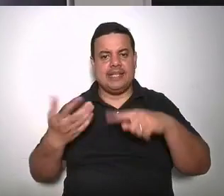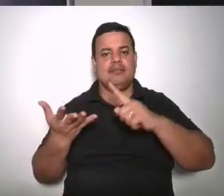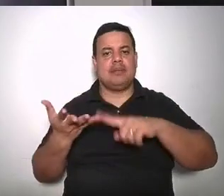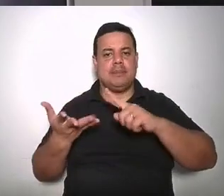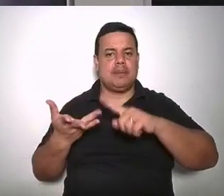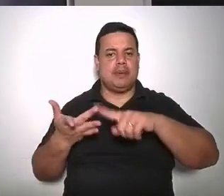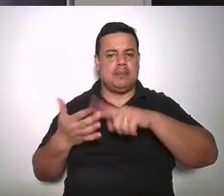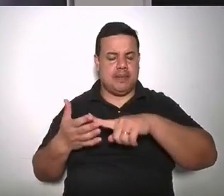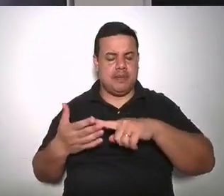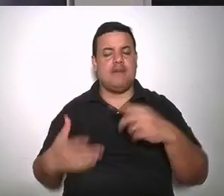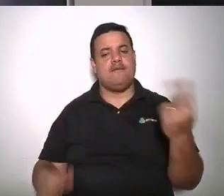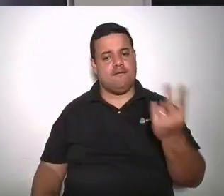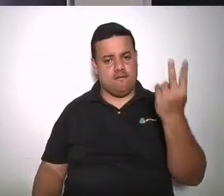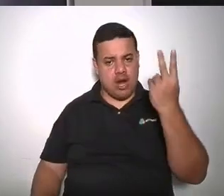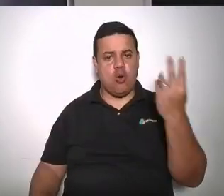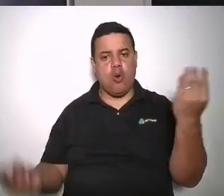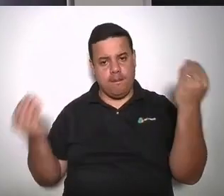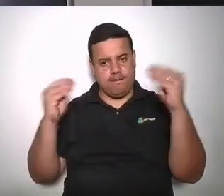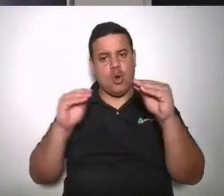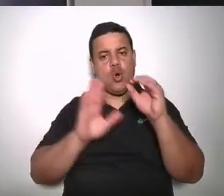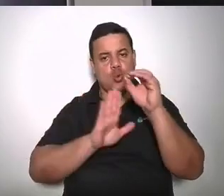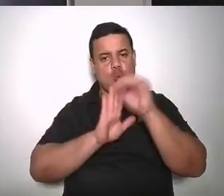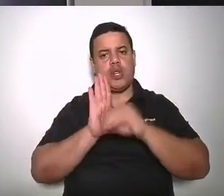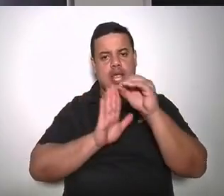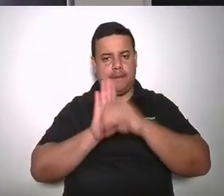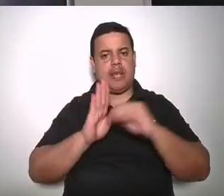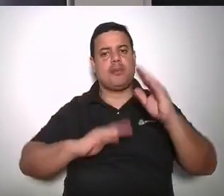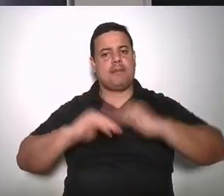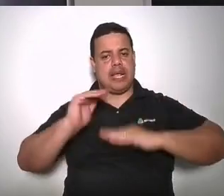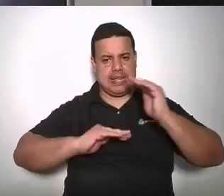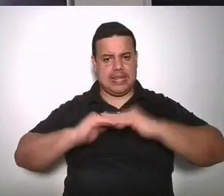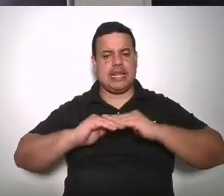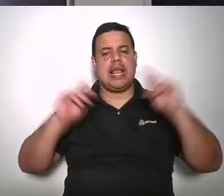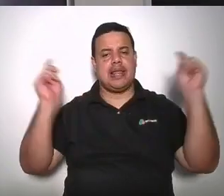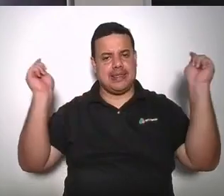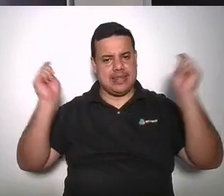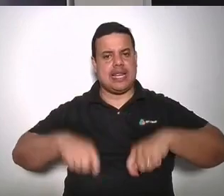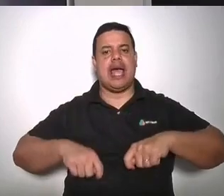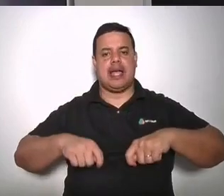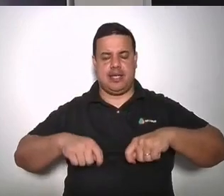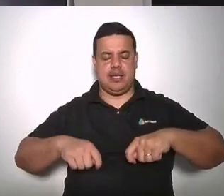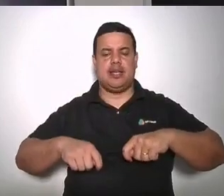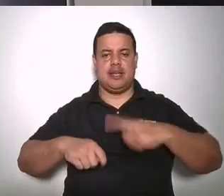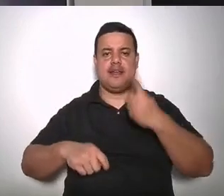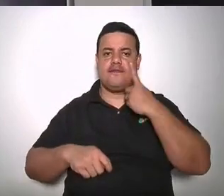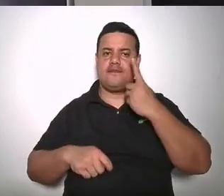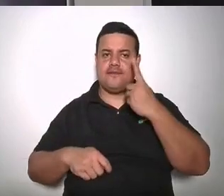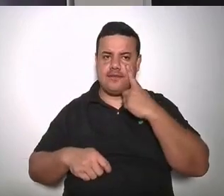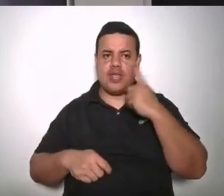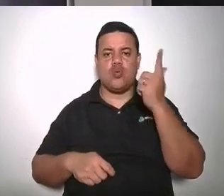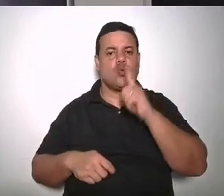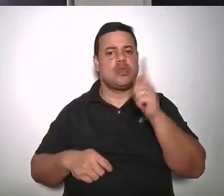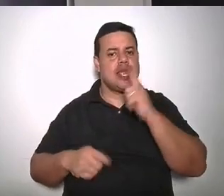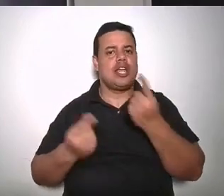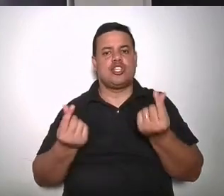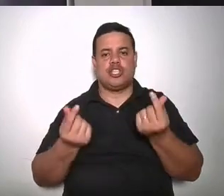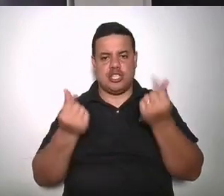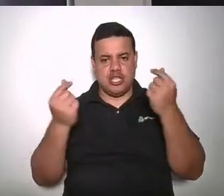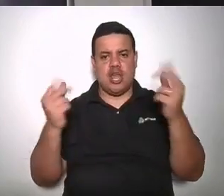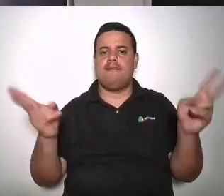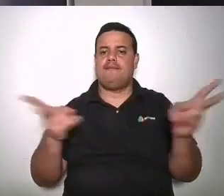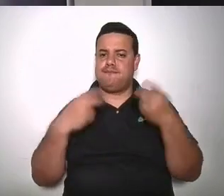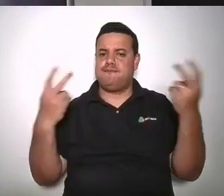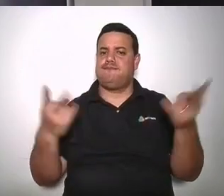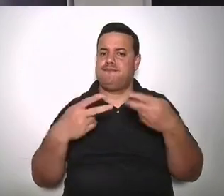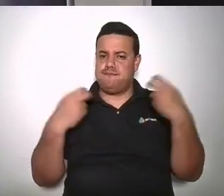que seja executado dentro da possibilidade de arrecadação.